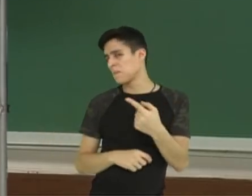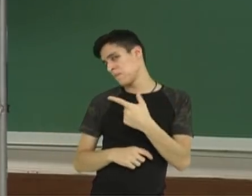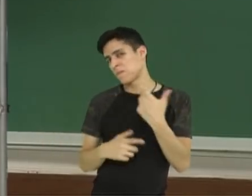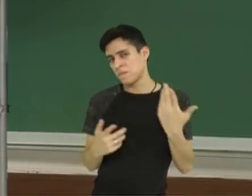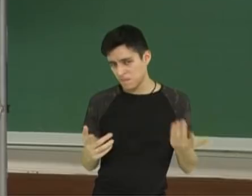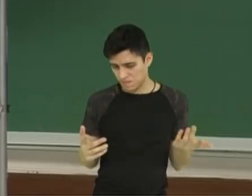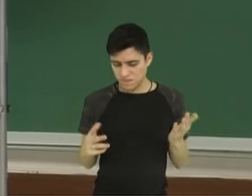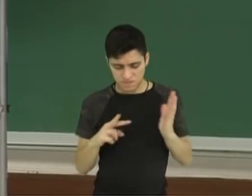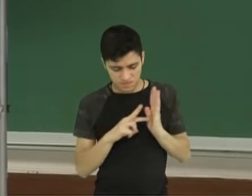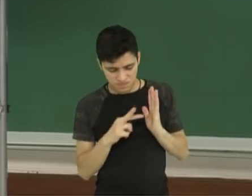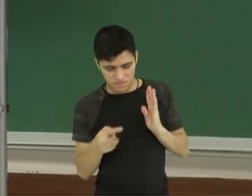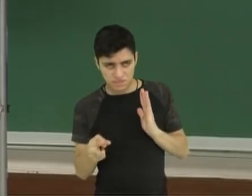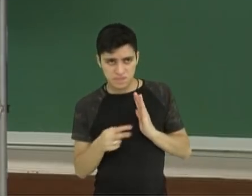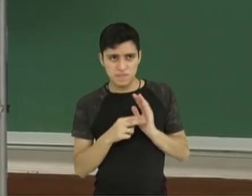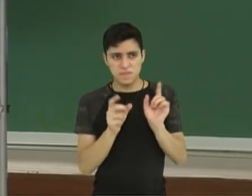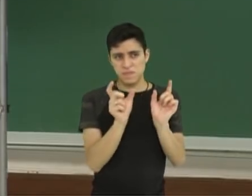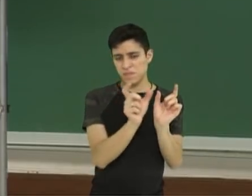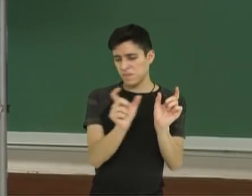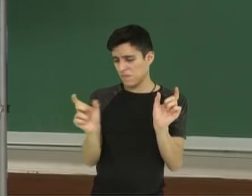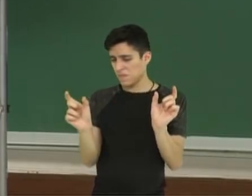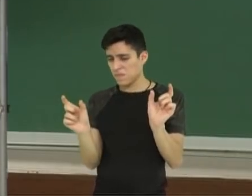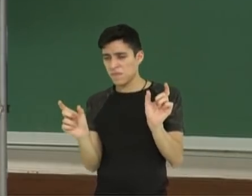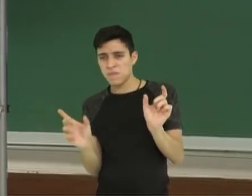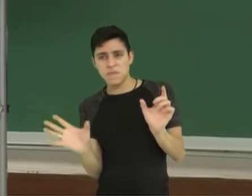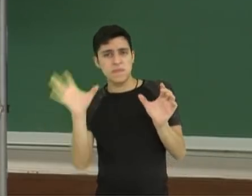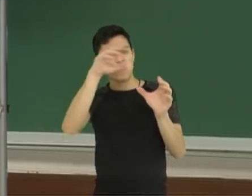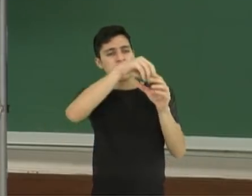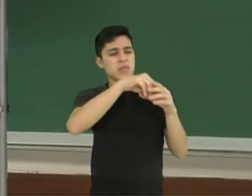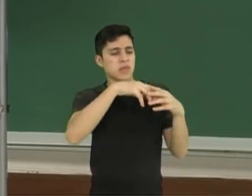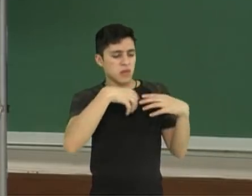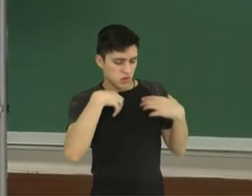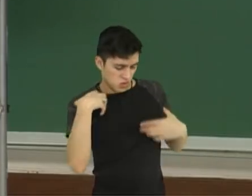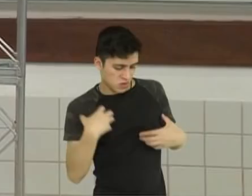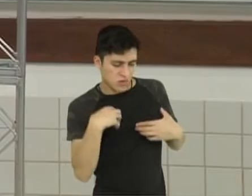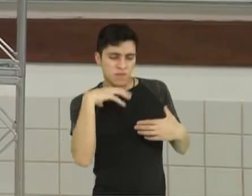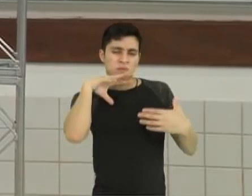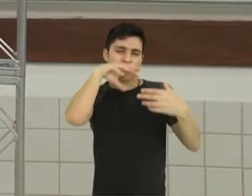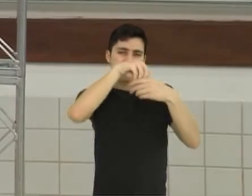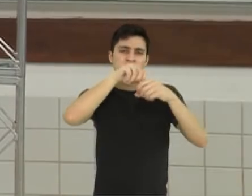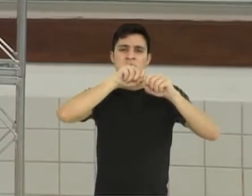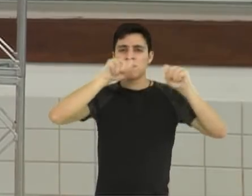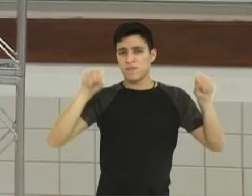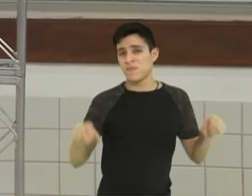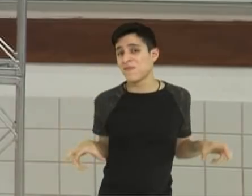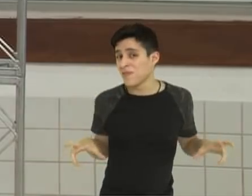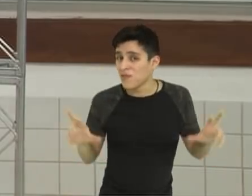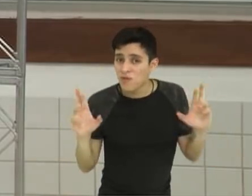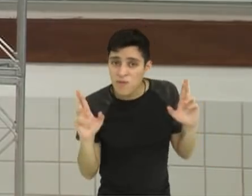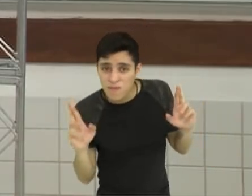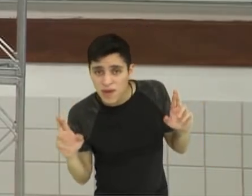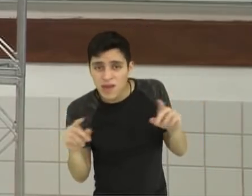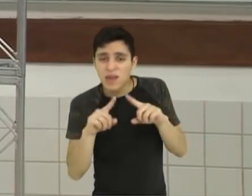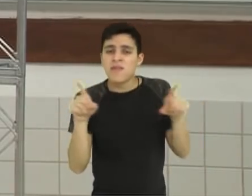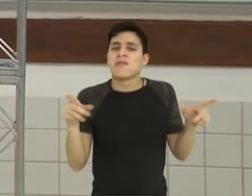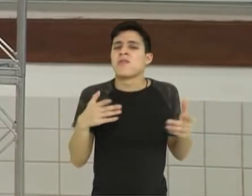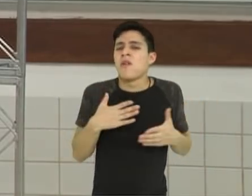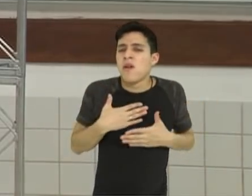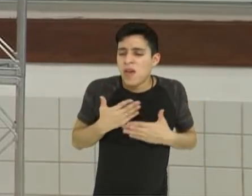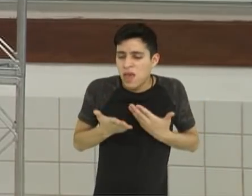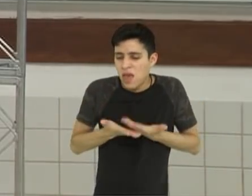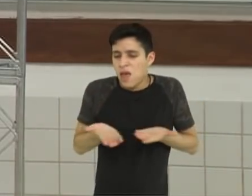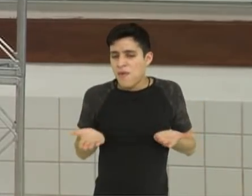e nervoso, que fazem parte desses órgãos e, consequentemente, dos sistemas. Eu espero que você tenha gostado dessa aula de hoje, que